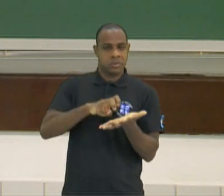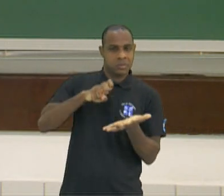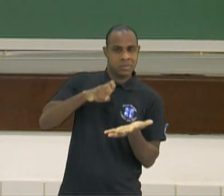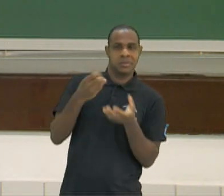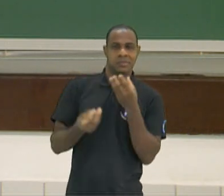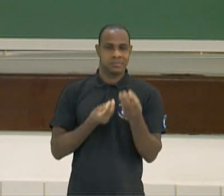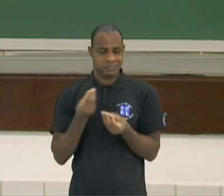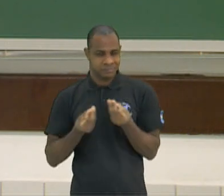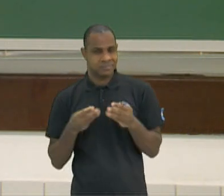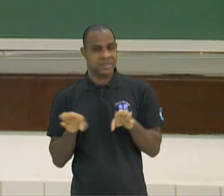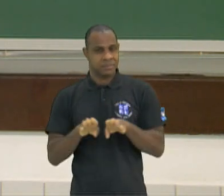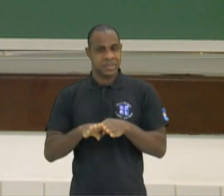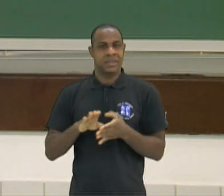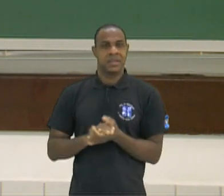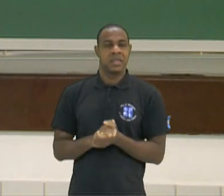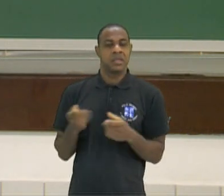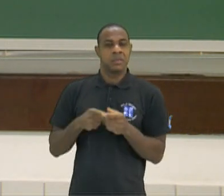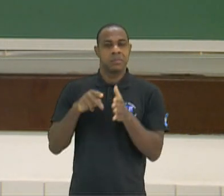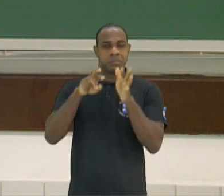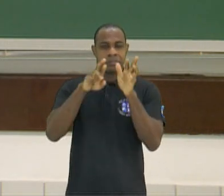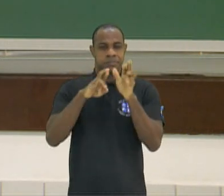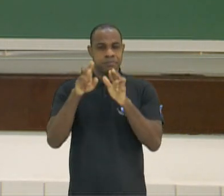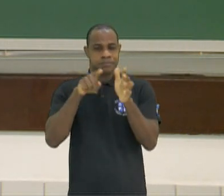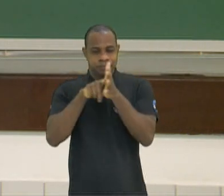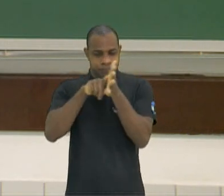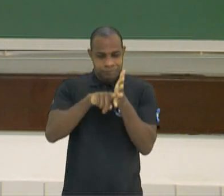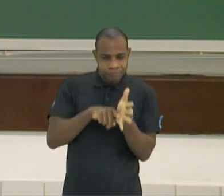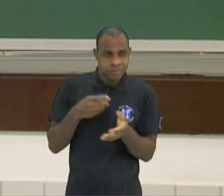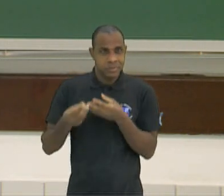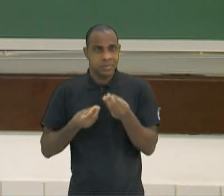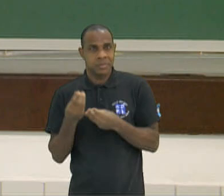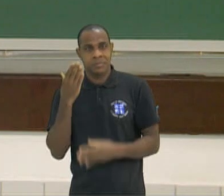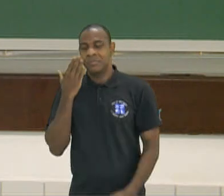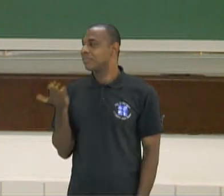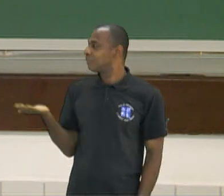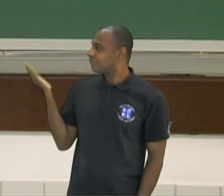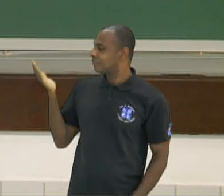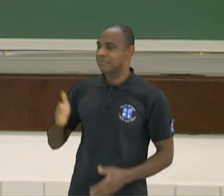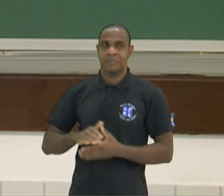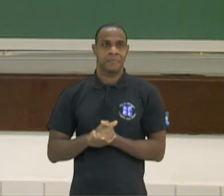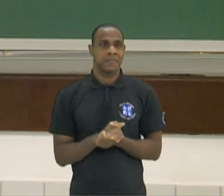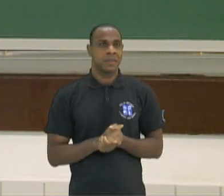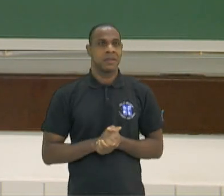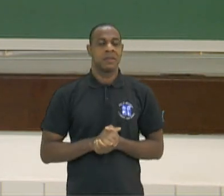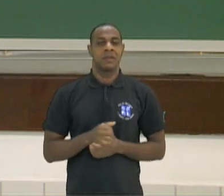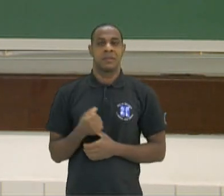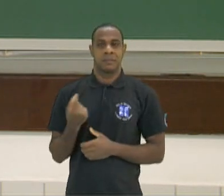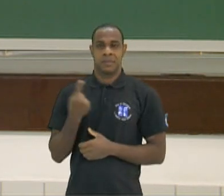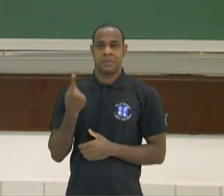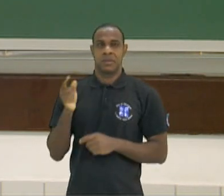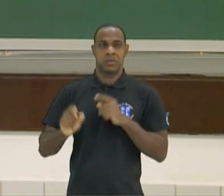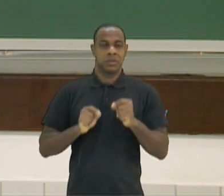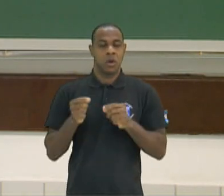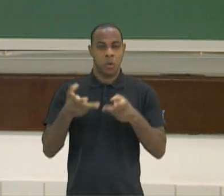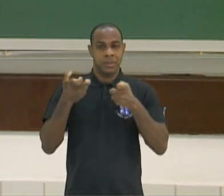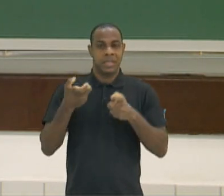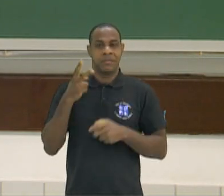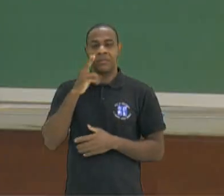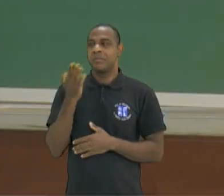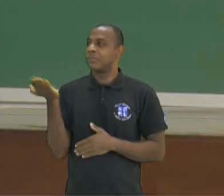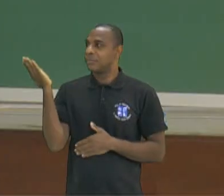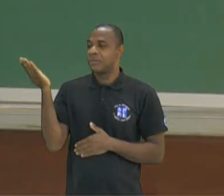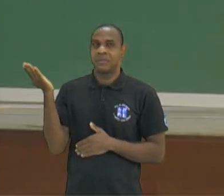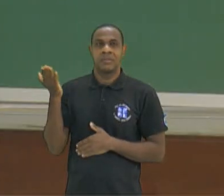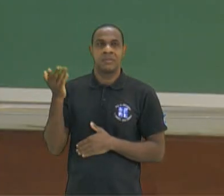nosso vocabulário, e vamos analisar os discourse markers. Primeiramente, eu quero que vocês observem, nós